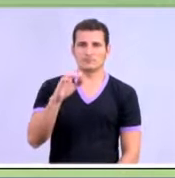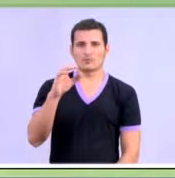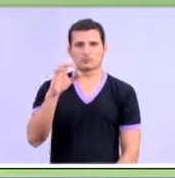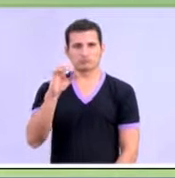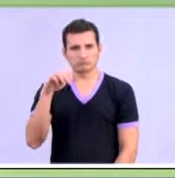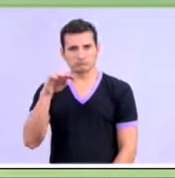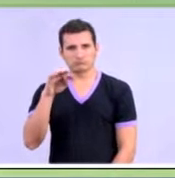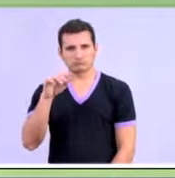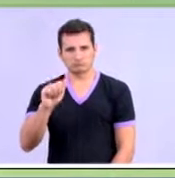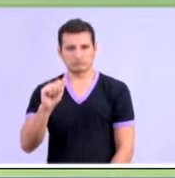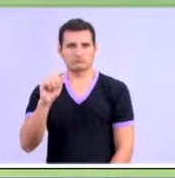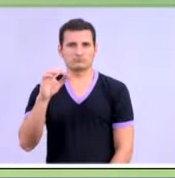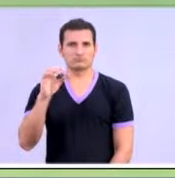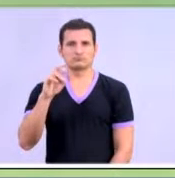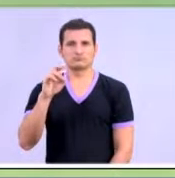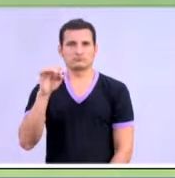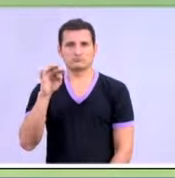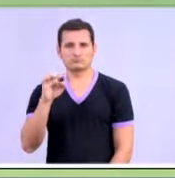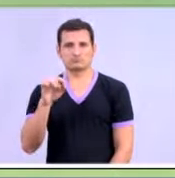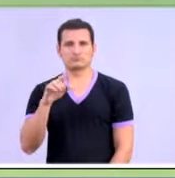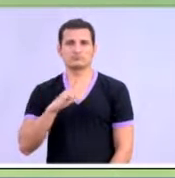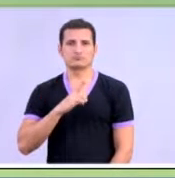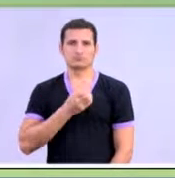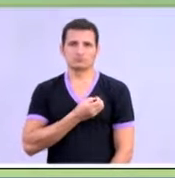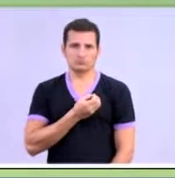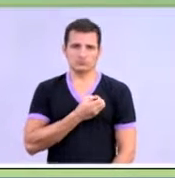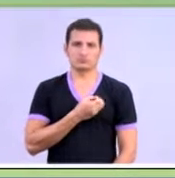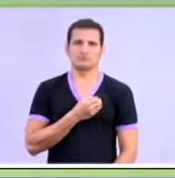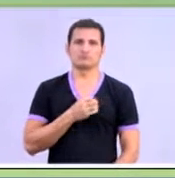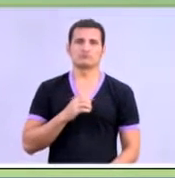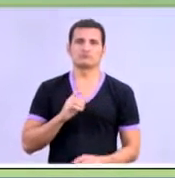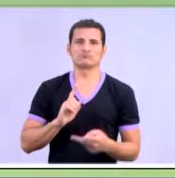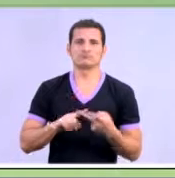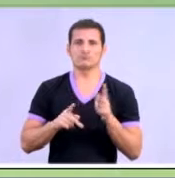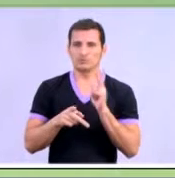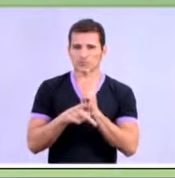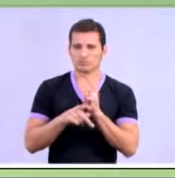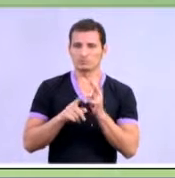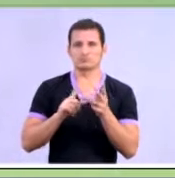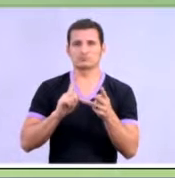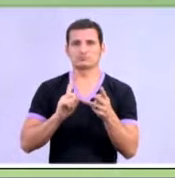tem o número, tem o titular e tem o saldo.